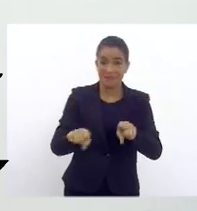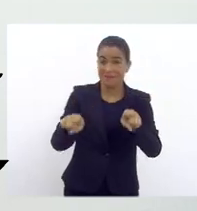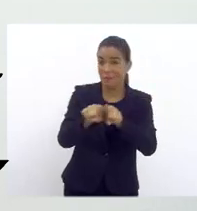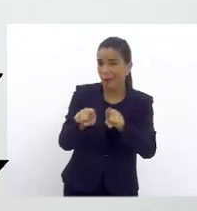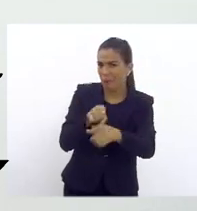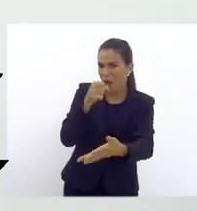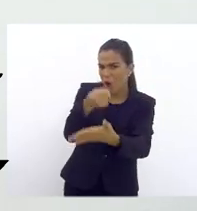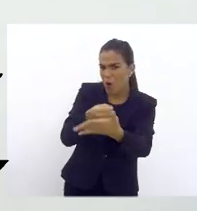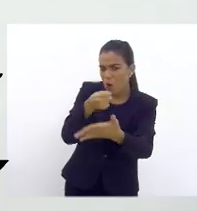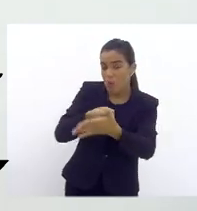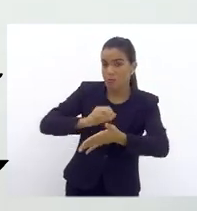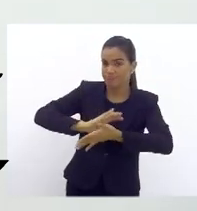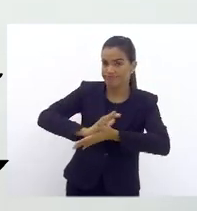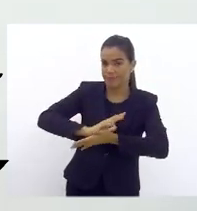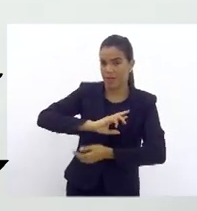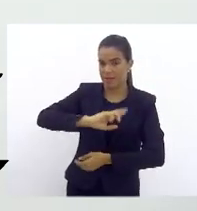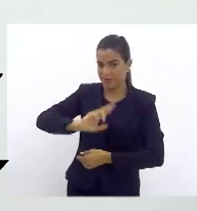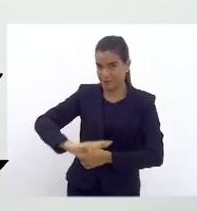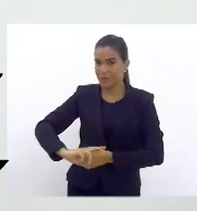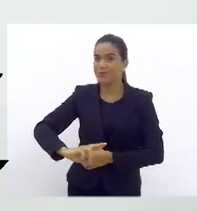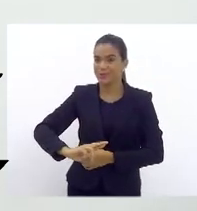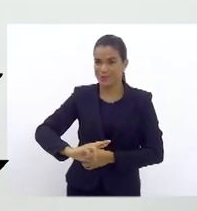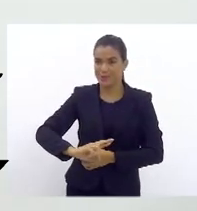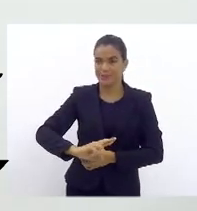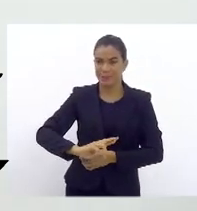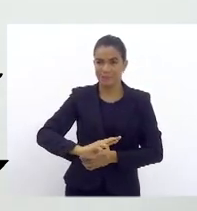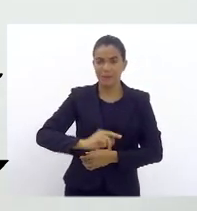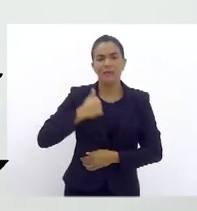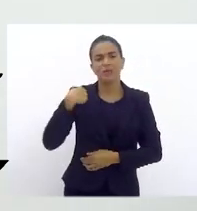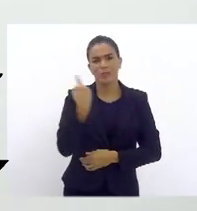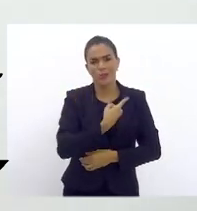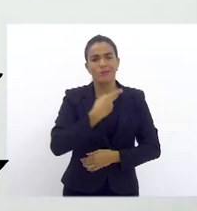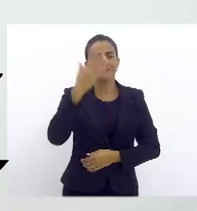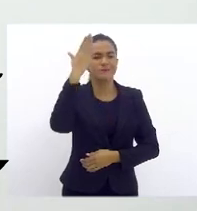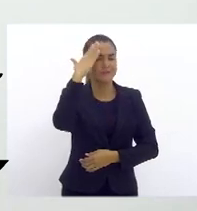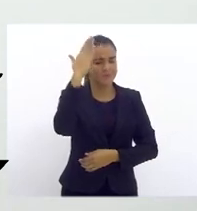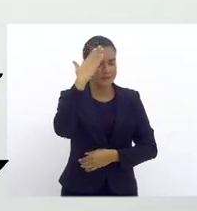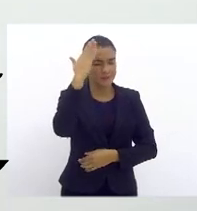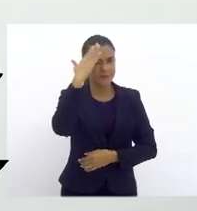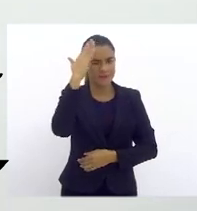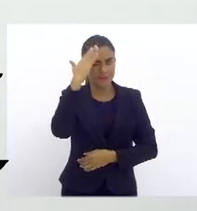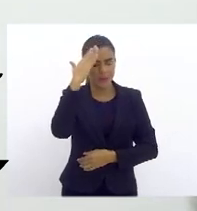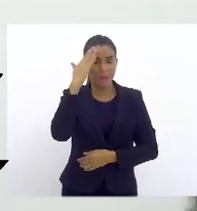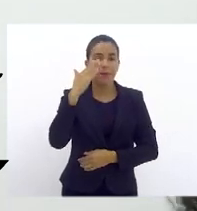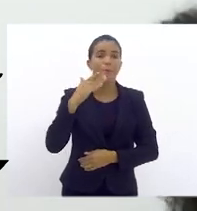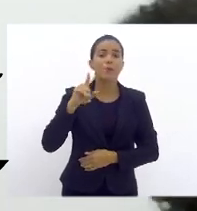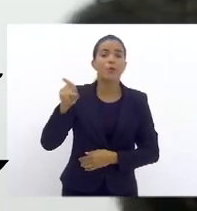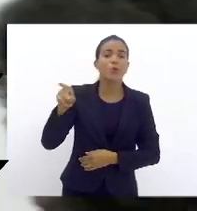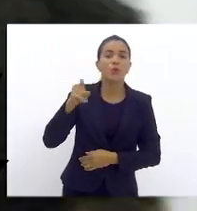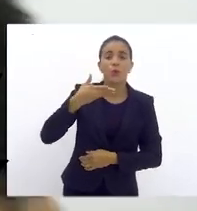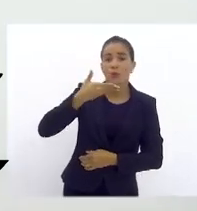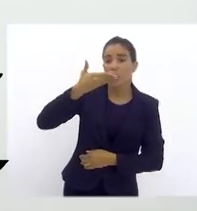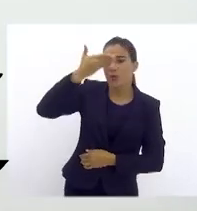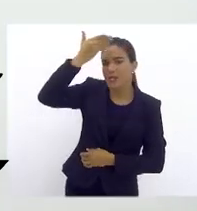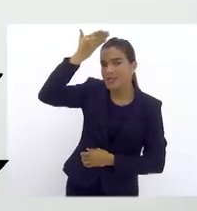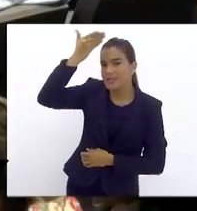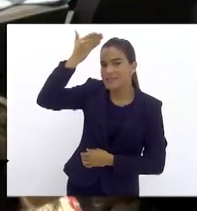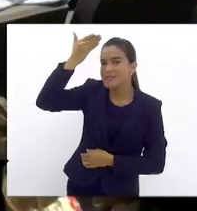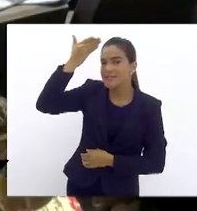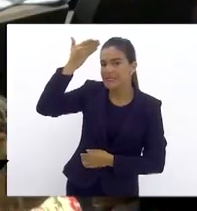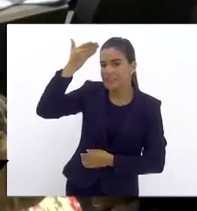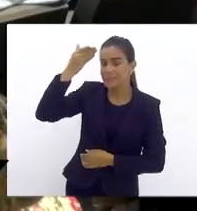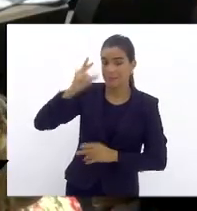combater esse racismo religioso né sabemos que nos na mesma quando falamos do islamismo